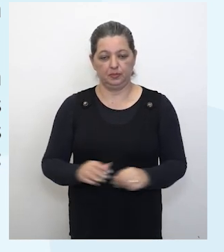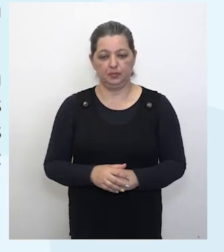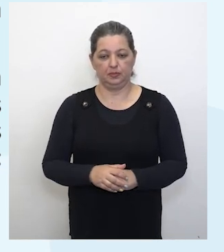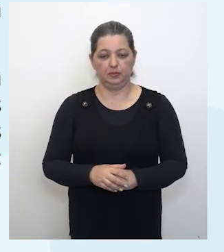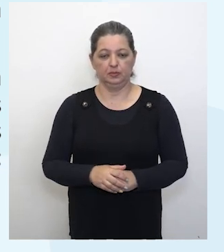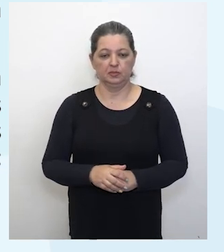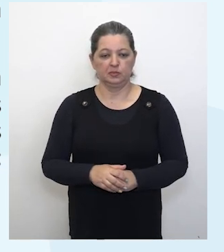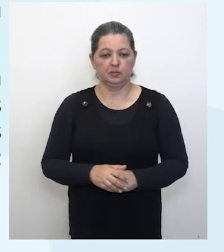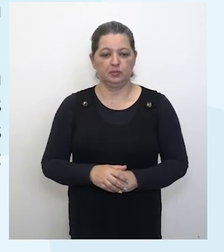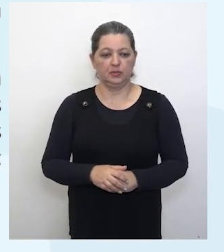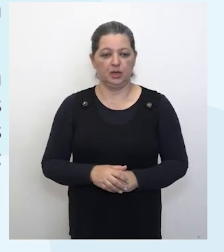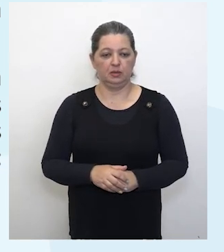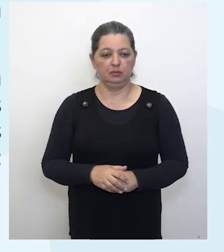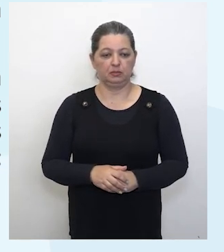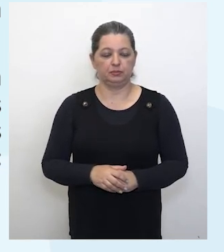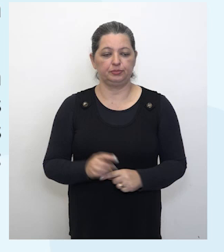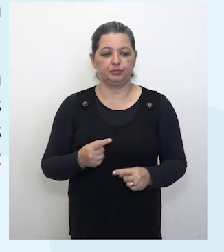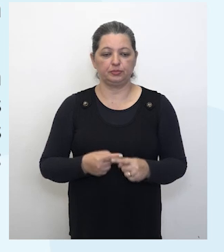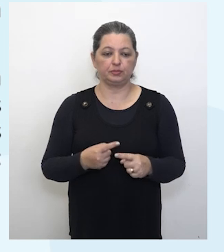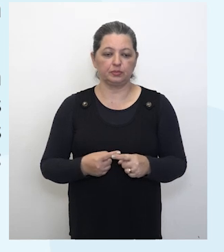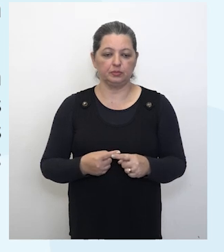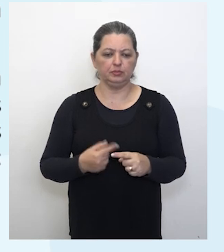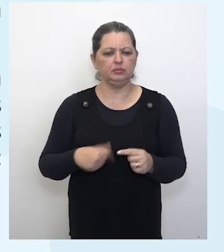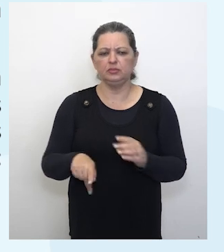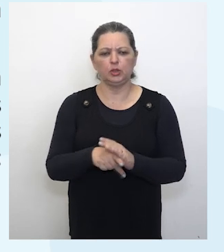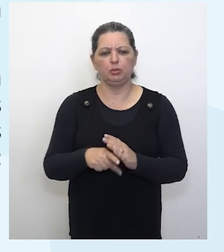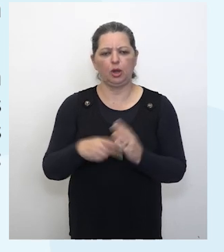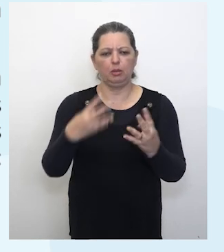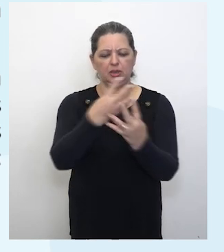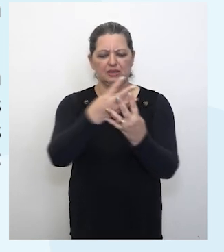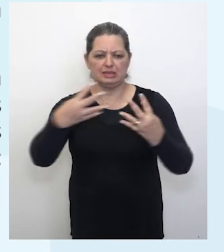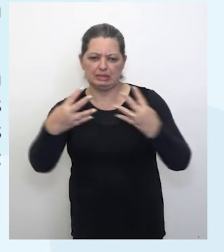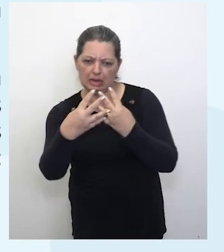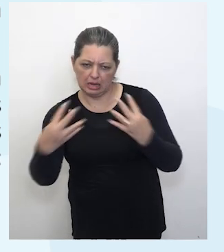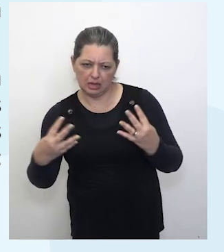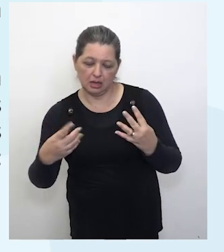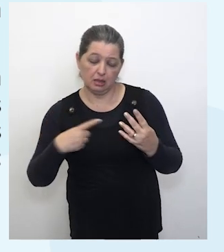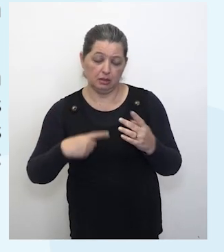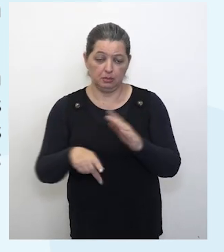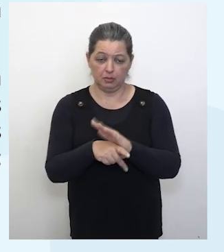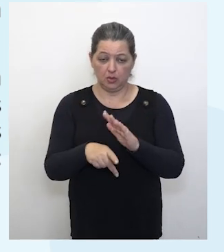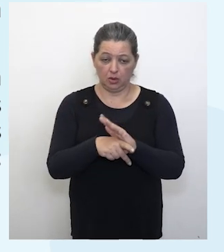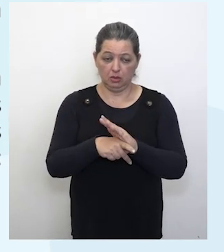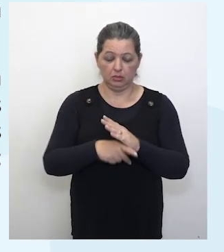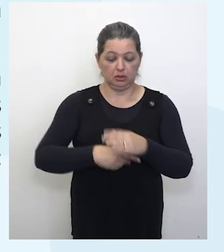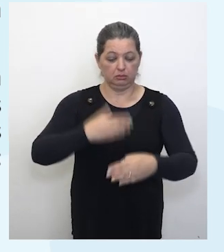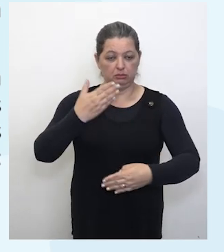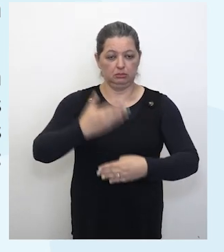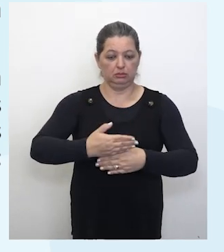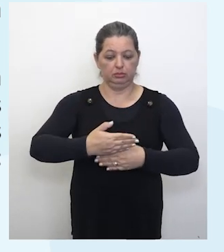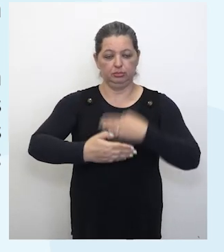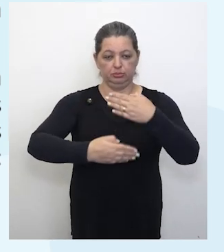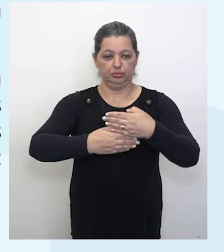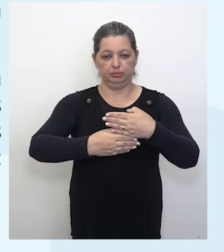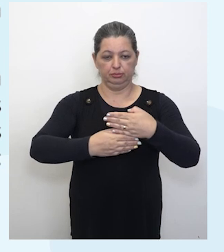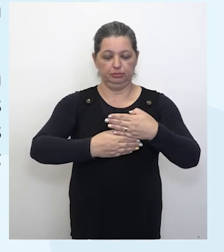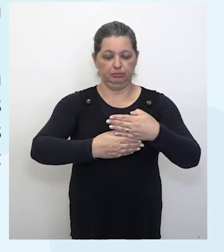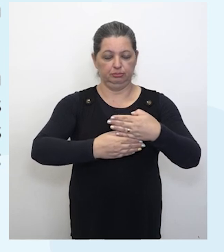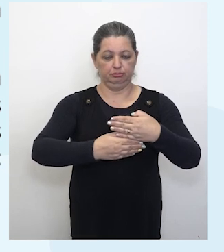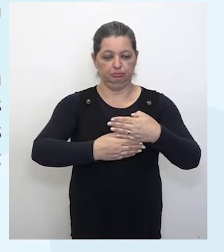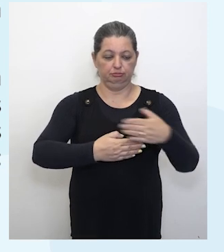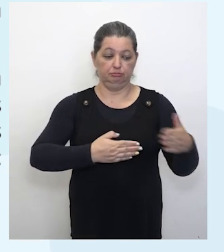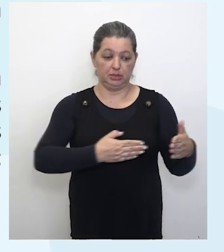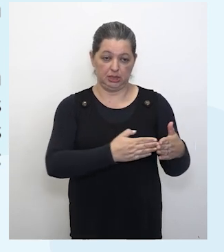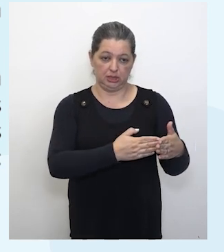tem fronteiras humanas, por exemplo, uma cerquinha. Ela é uma fronteira humana. Eu estou colocando uma fronteira entre a minha casa e a da Jennifer. Pode